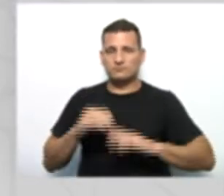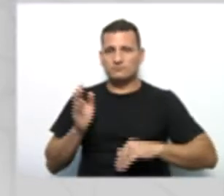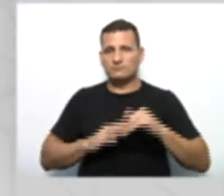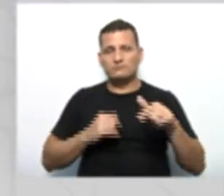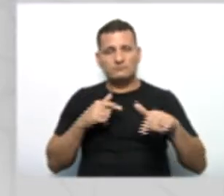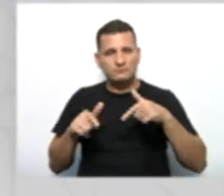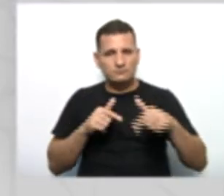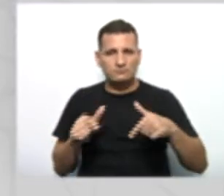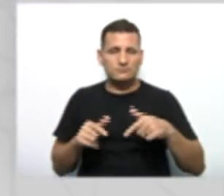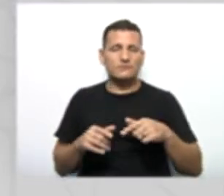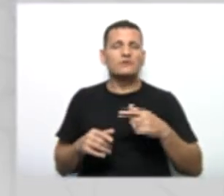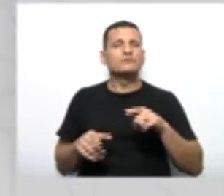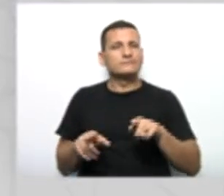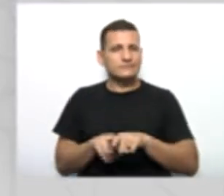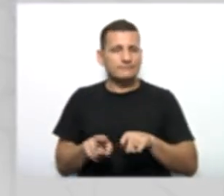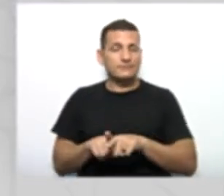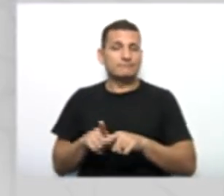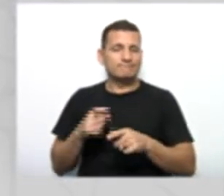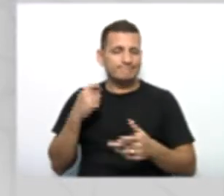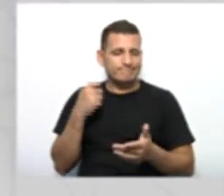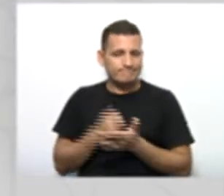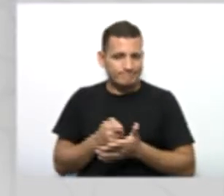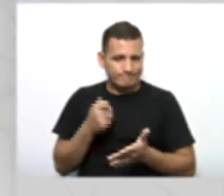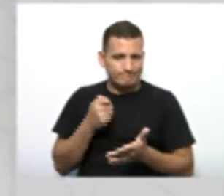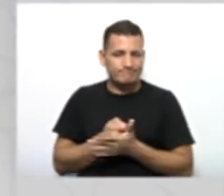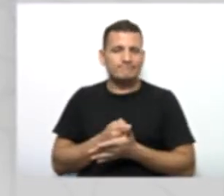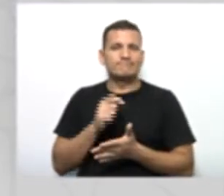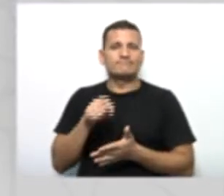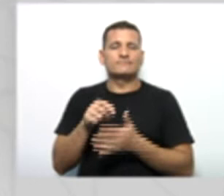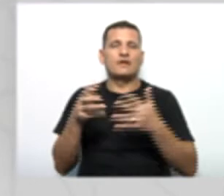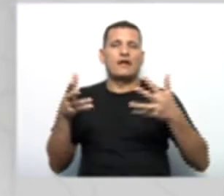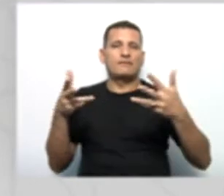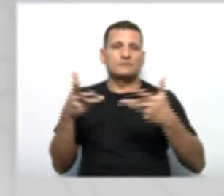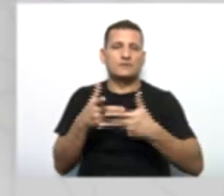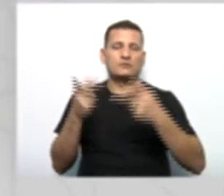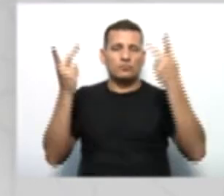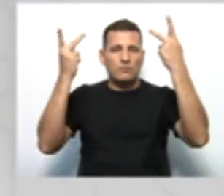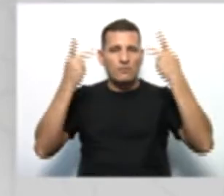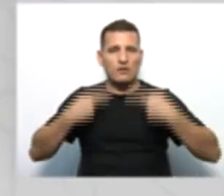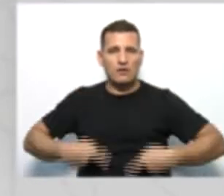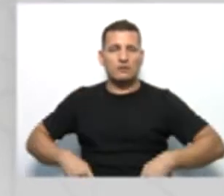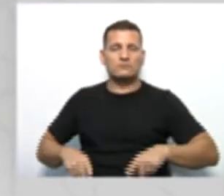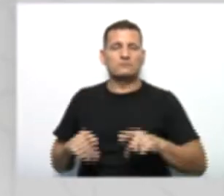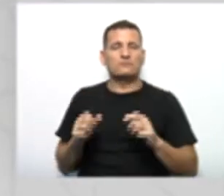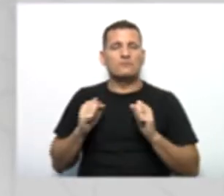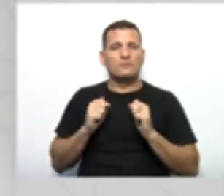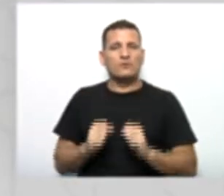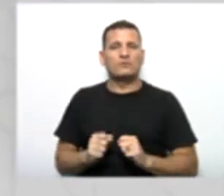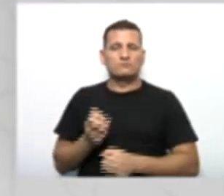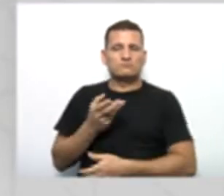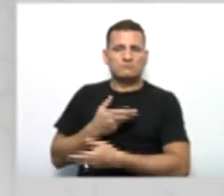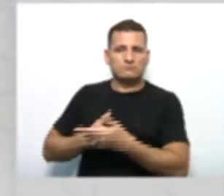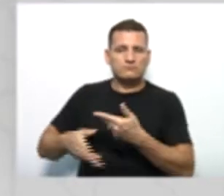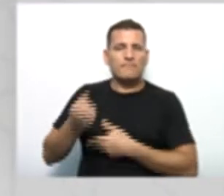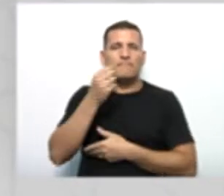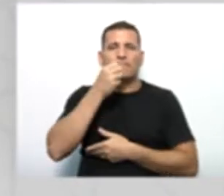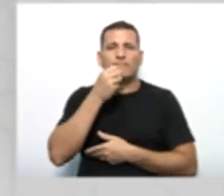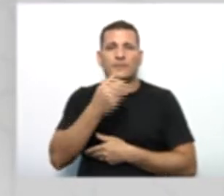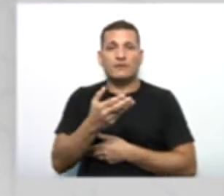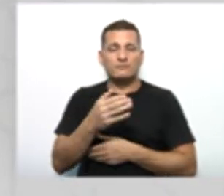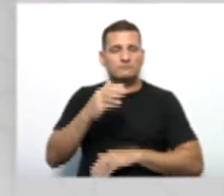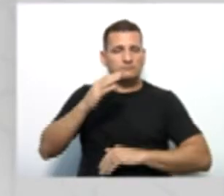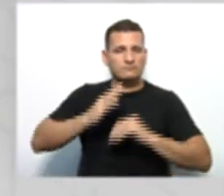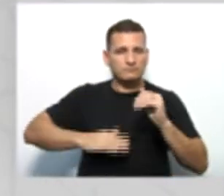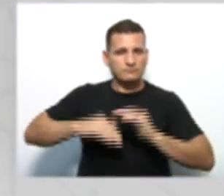são exigidas também as nossas habilidades humanas, que a gente possa se relacionar bem uns com os outros e que o